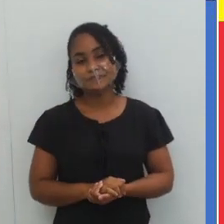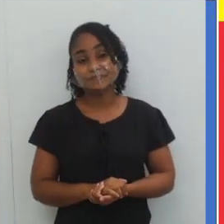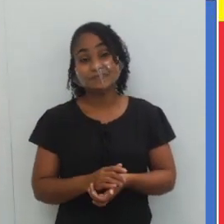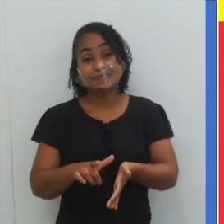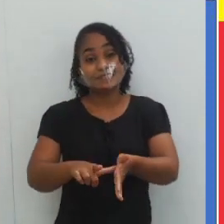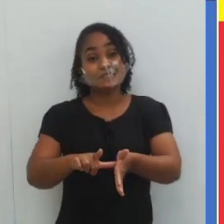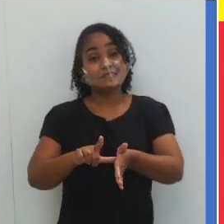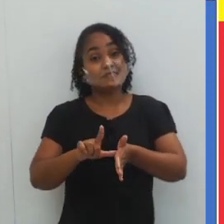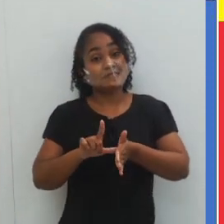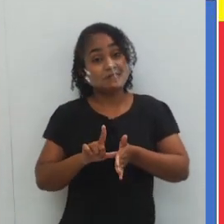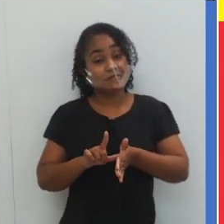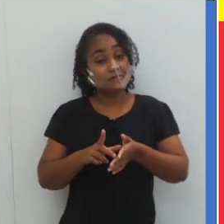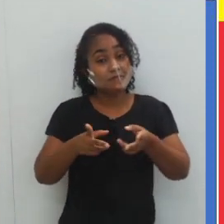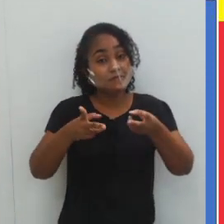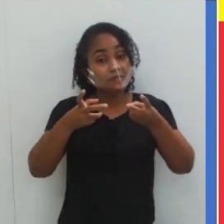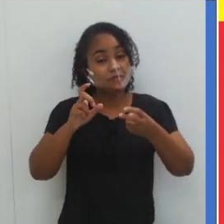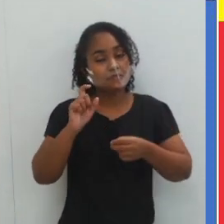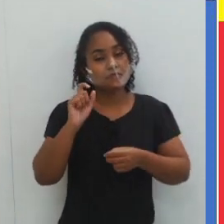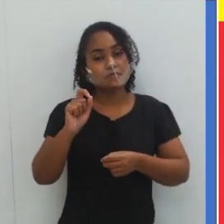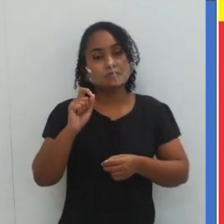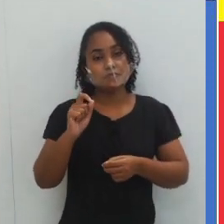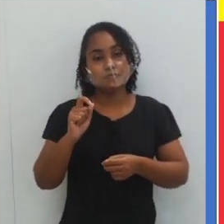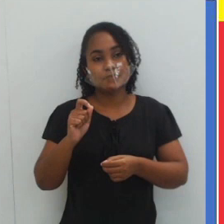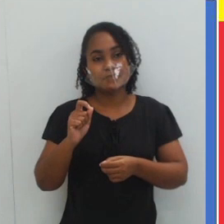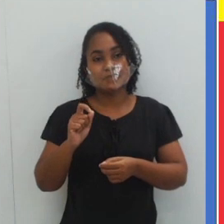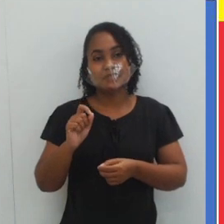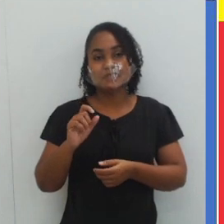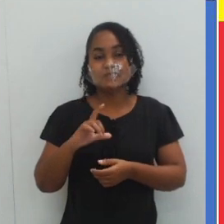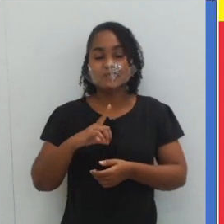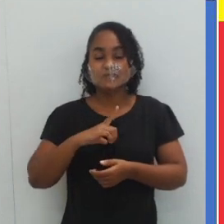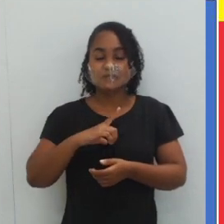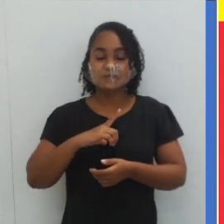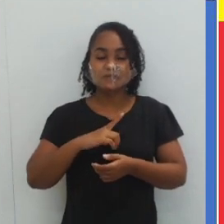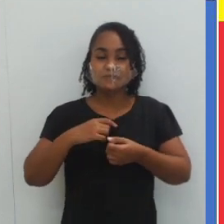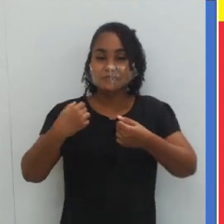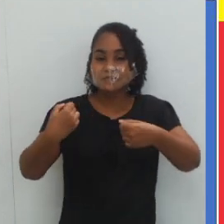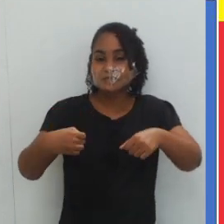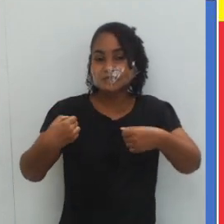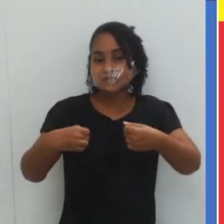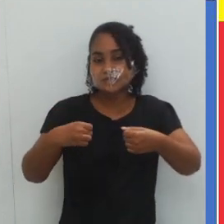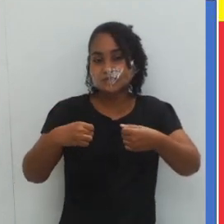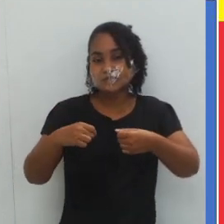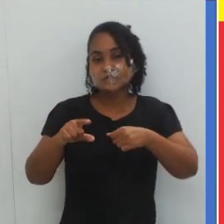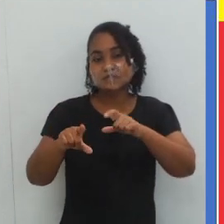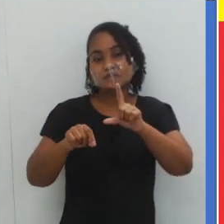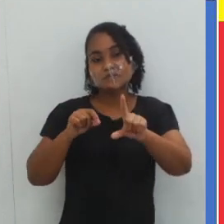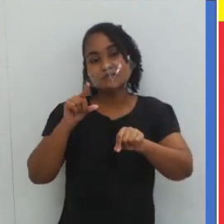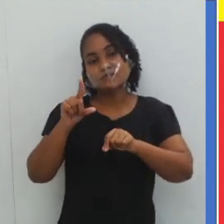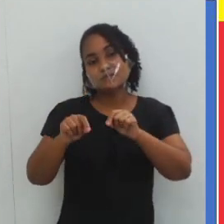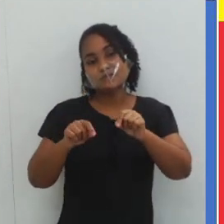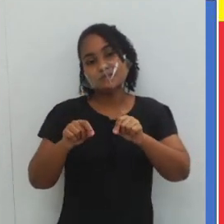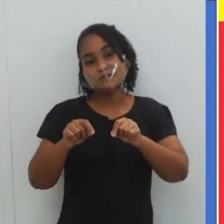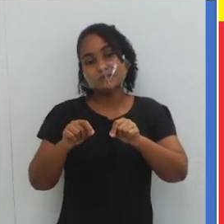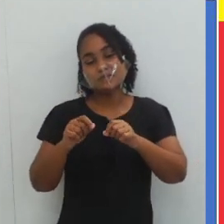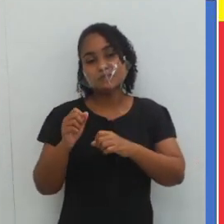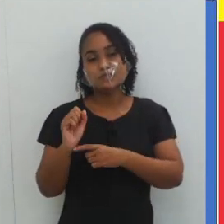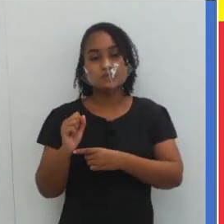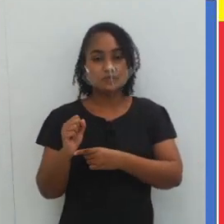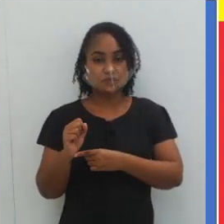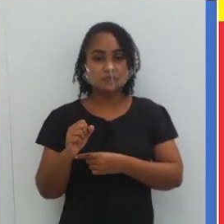igualzinho. Antes disso, ao lado, observa que tem a palavra subject. A gente vai precisar escolher o